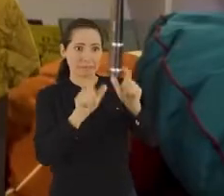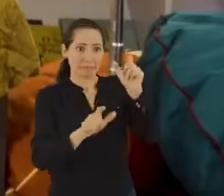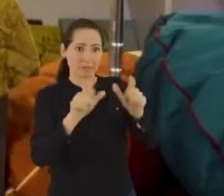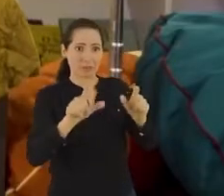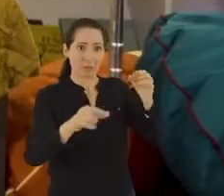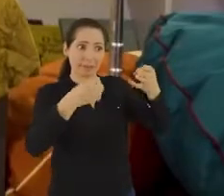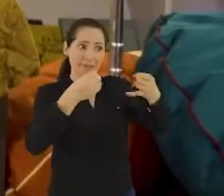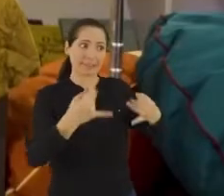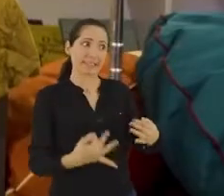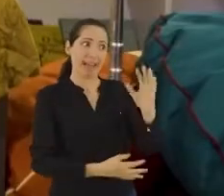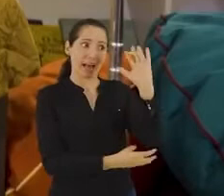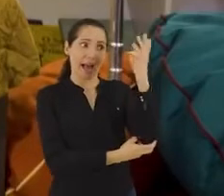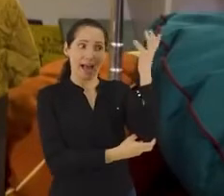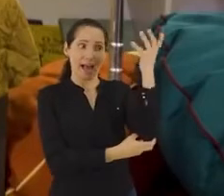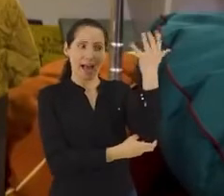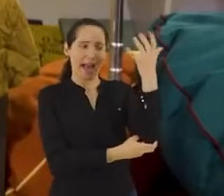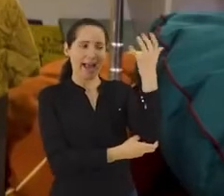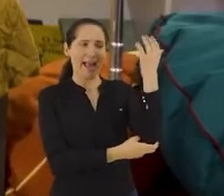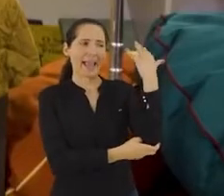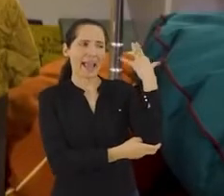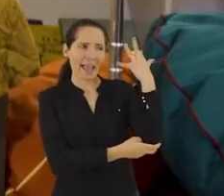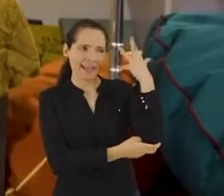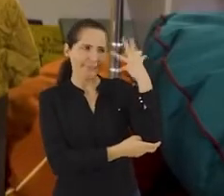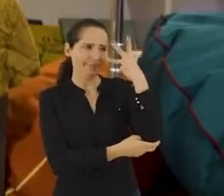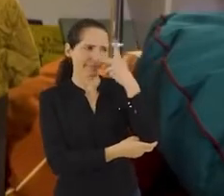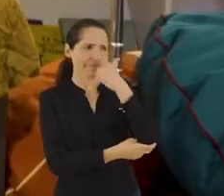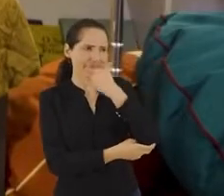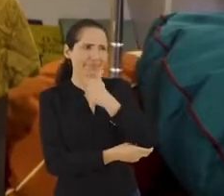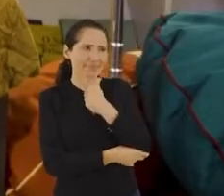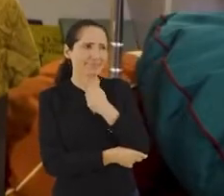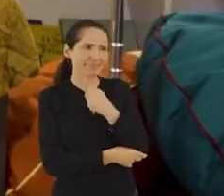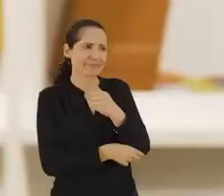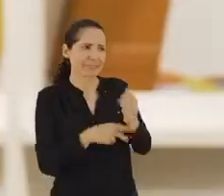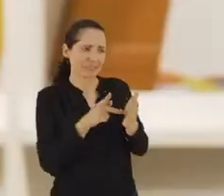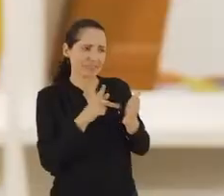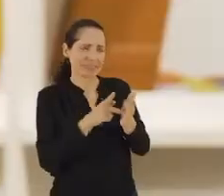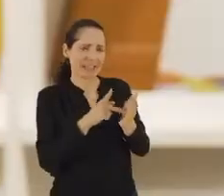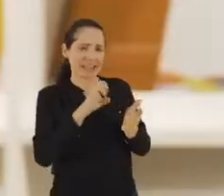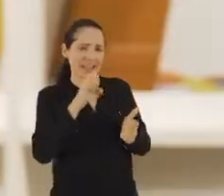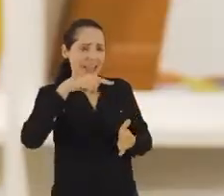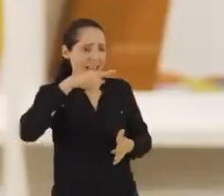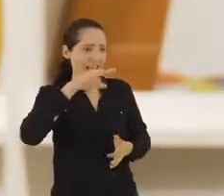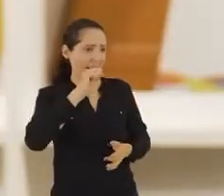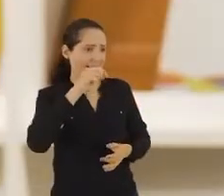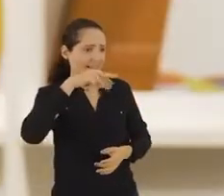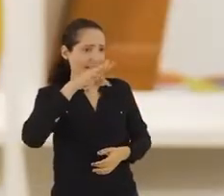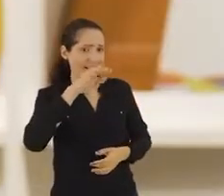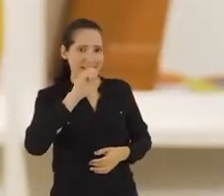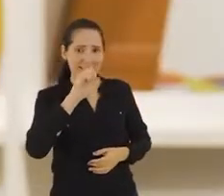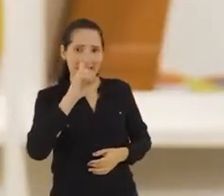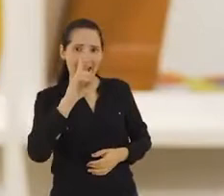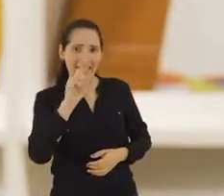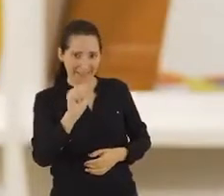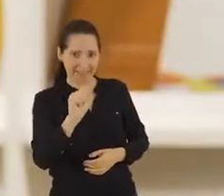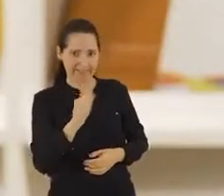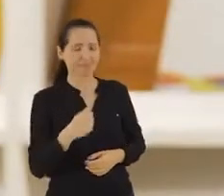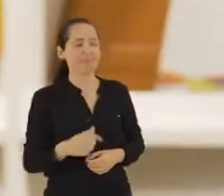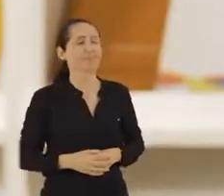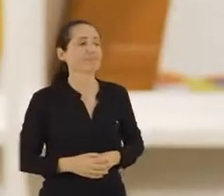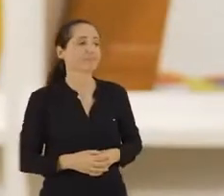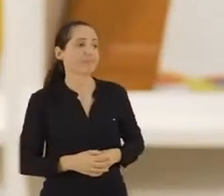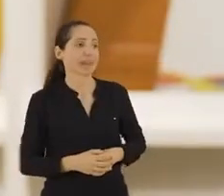que dela nascem todas as espécies de aves. O que eu posso garantir é que essa